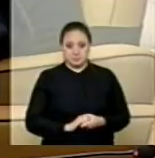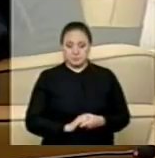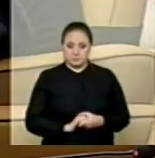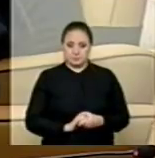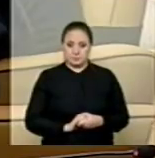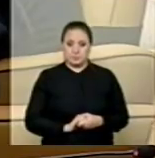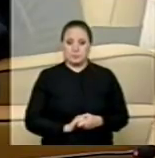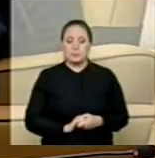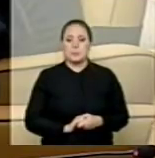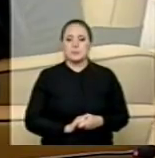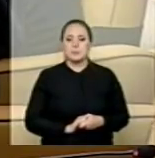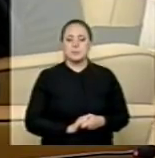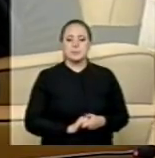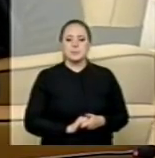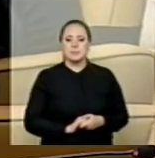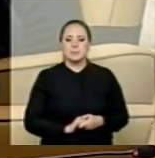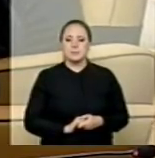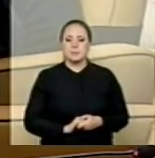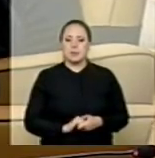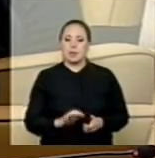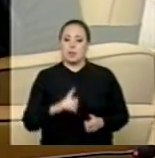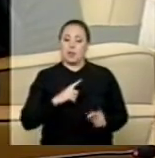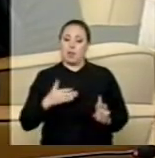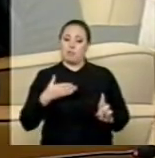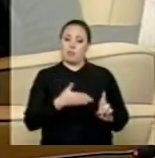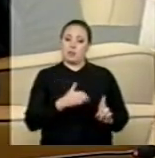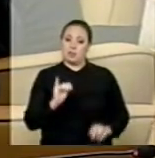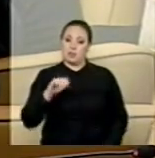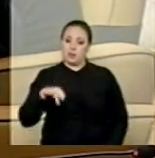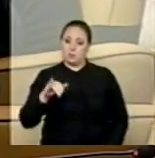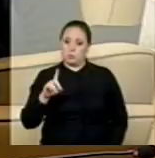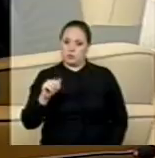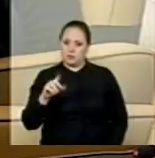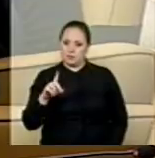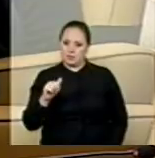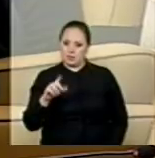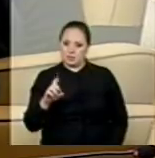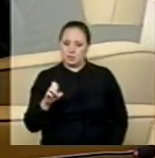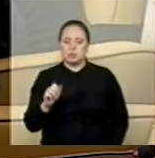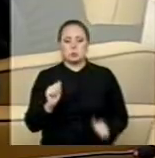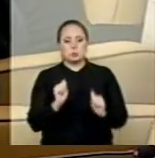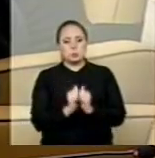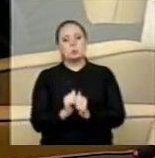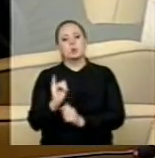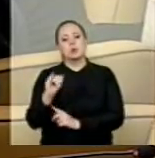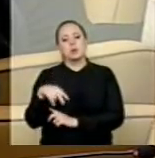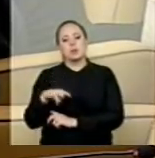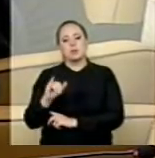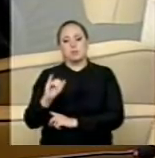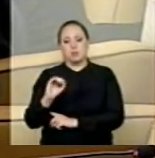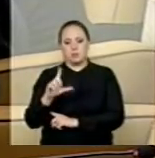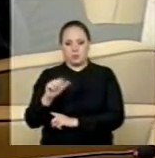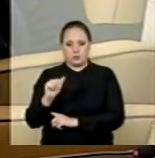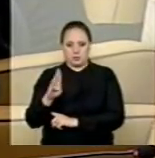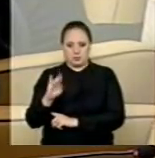a referência à imunidade ao lado das inviolabilidades, o preceito